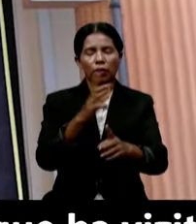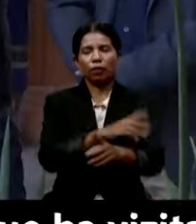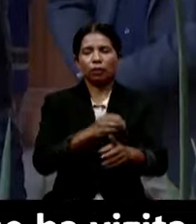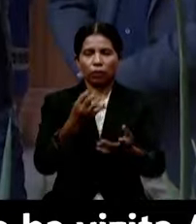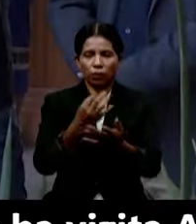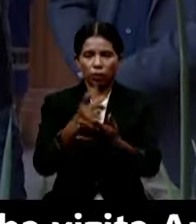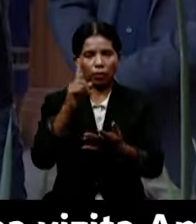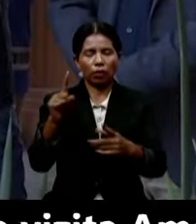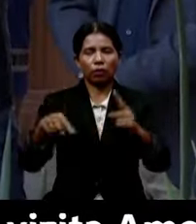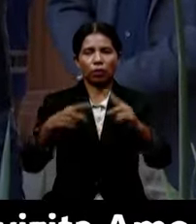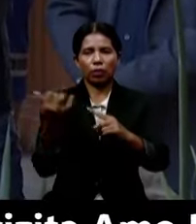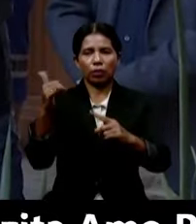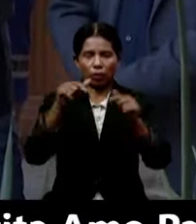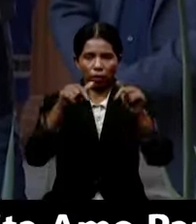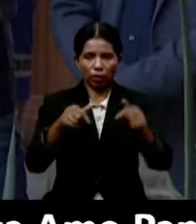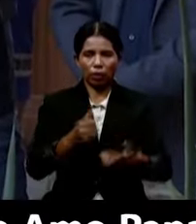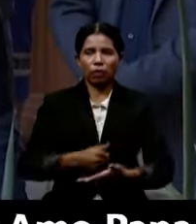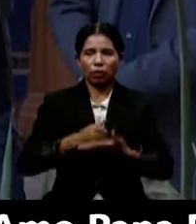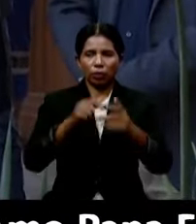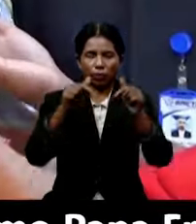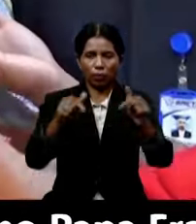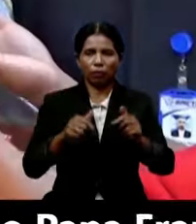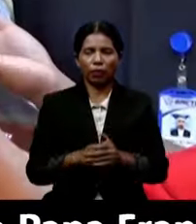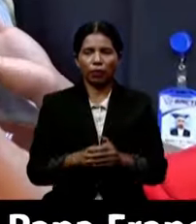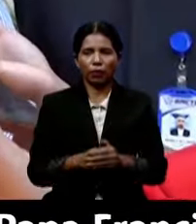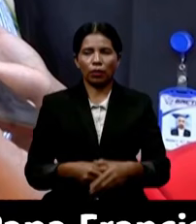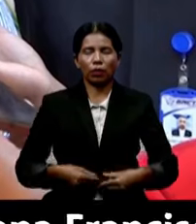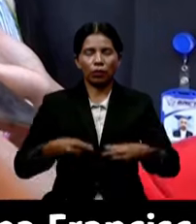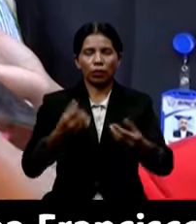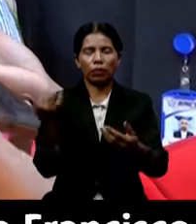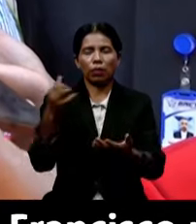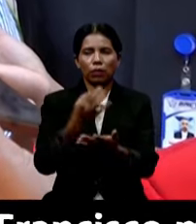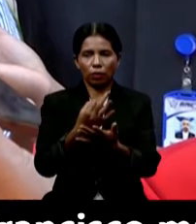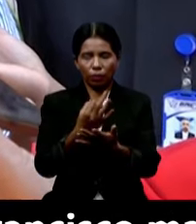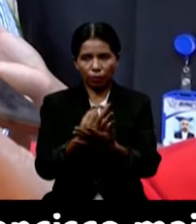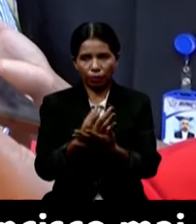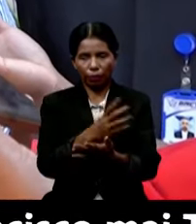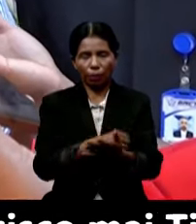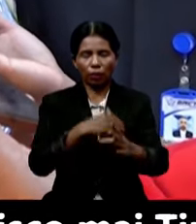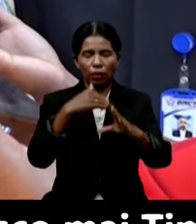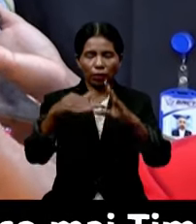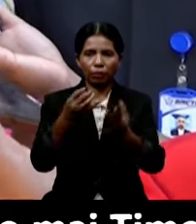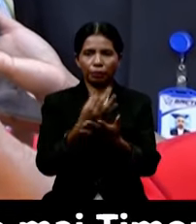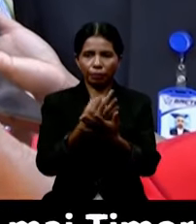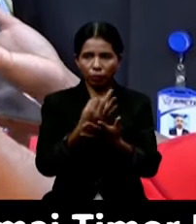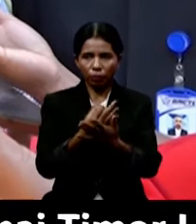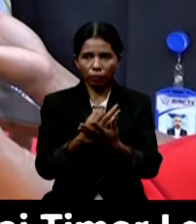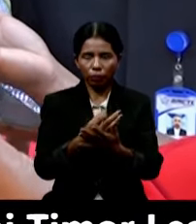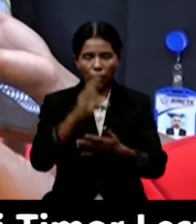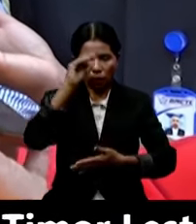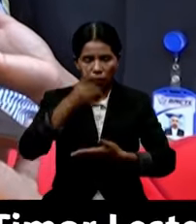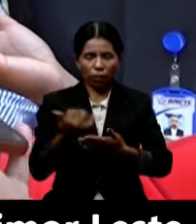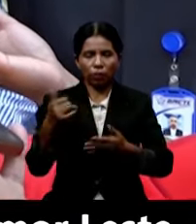ira. O enhira sira nem, sira aí a facilidade ira nem, ori a foto ser nossa, ou então deposita o samba cari o ansira